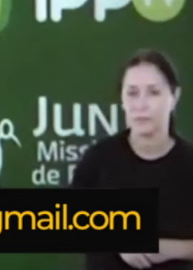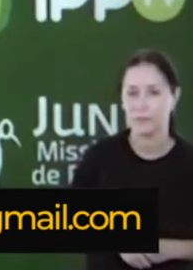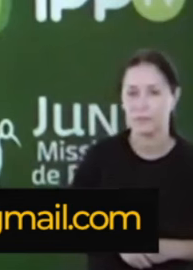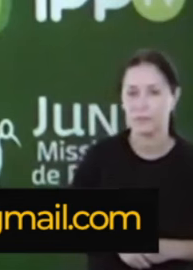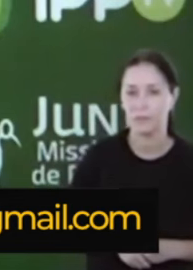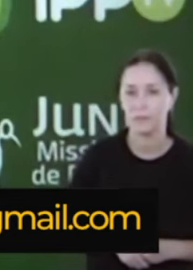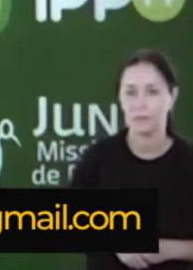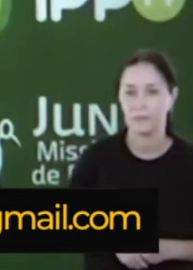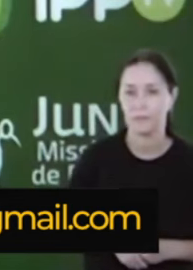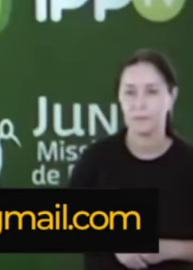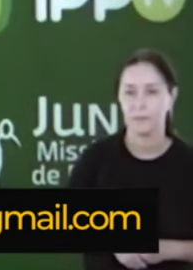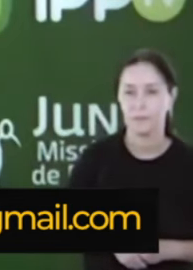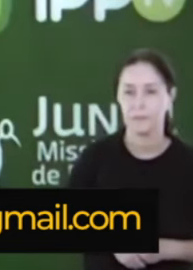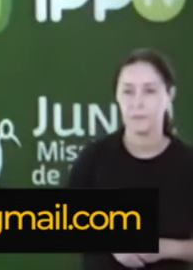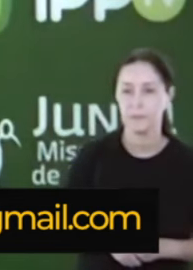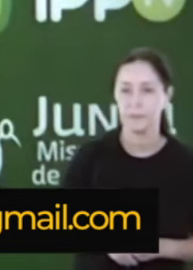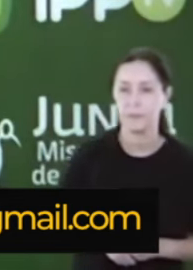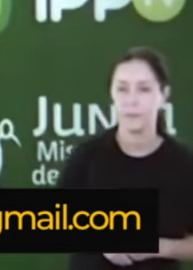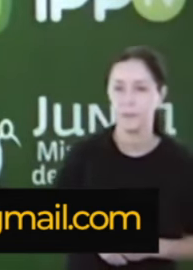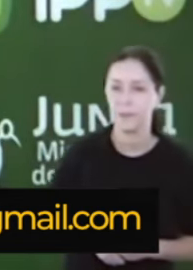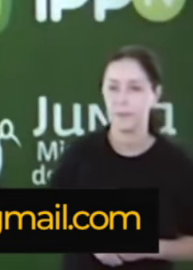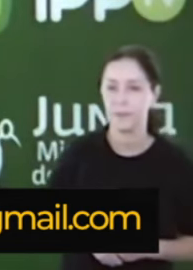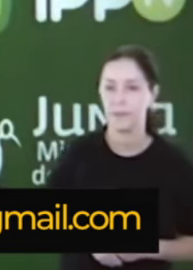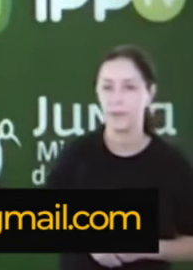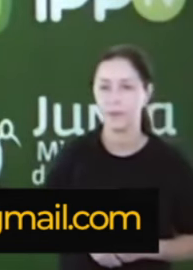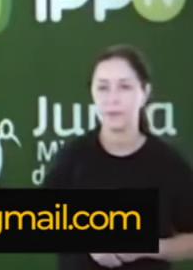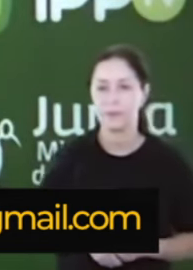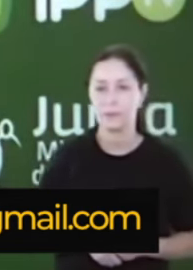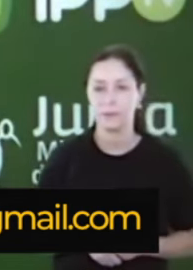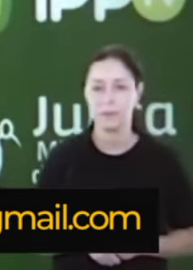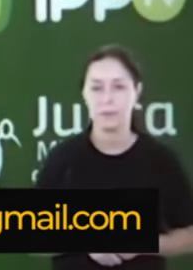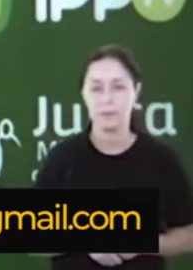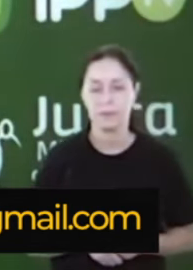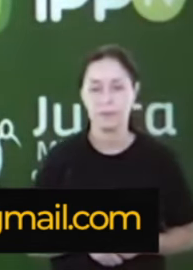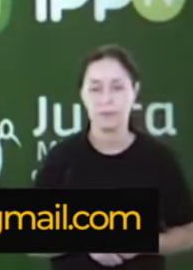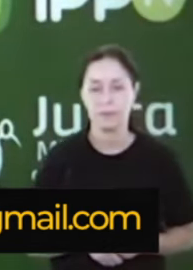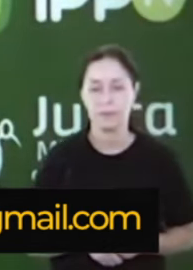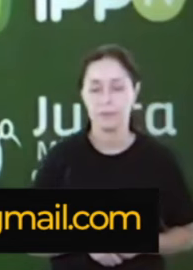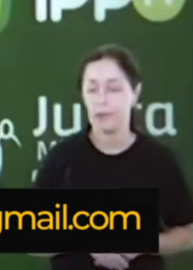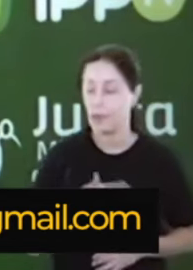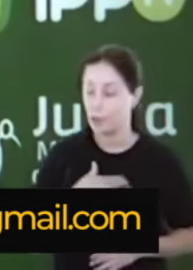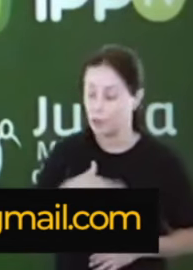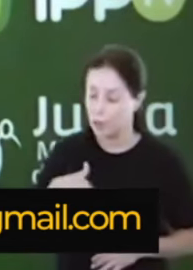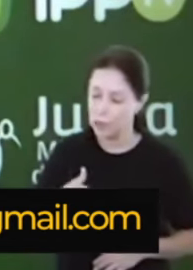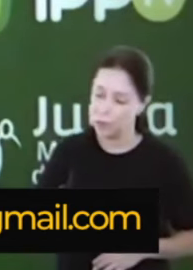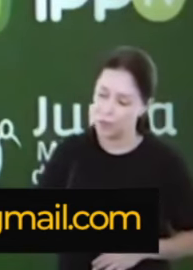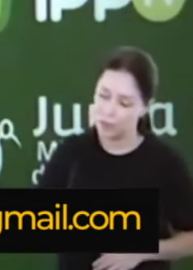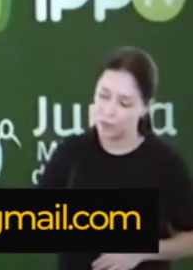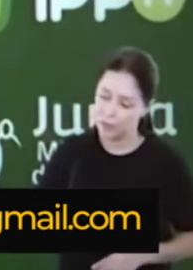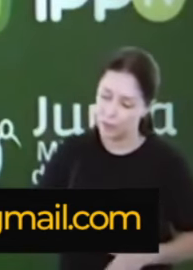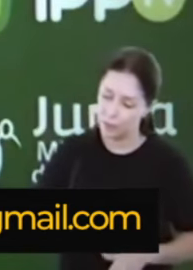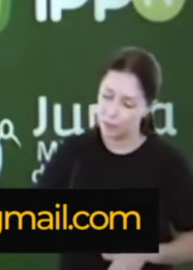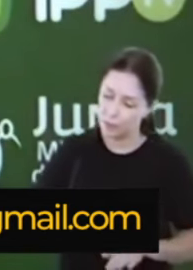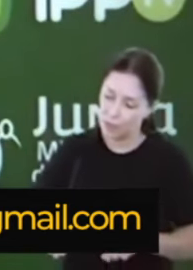a nossa diplomacia é marcada por uma busca de equilíbrio em